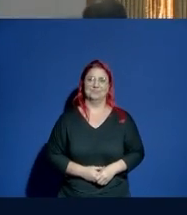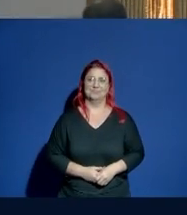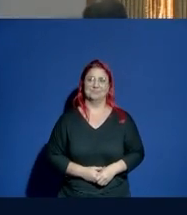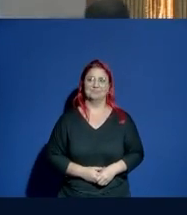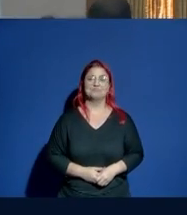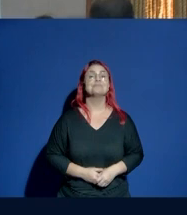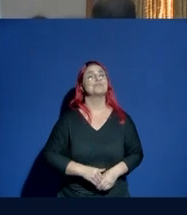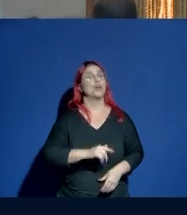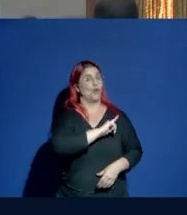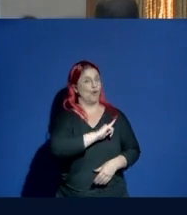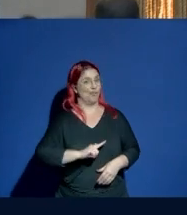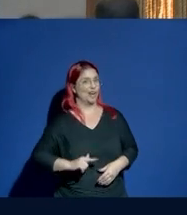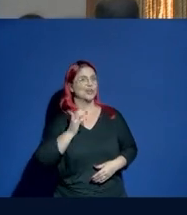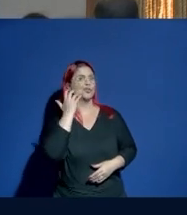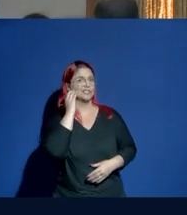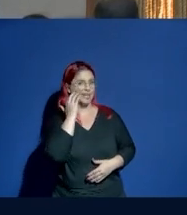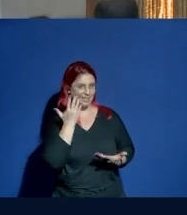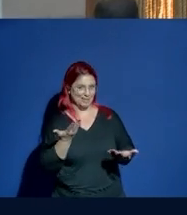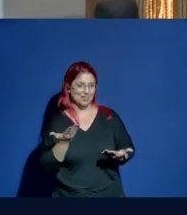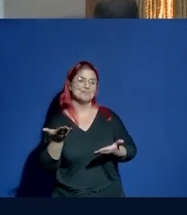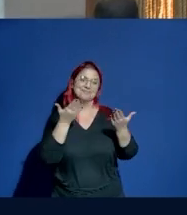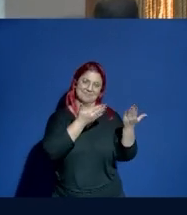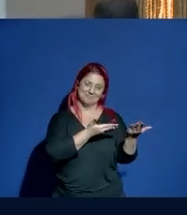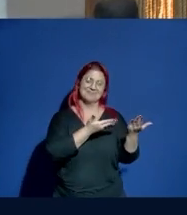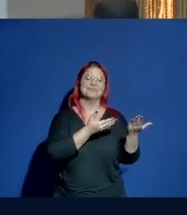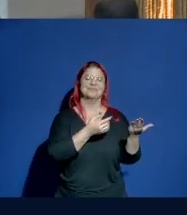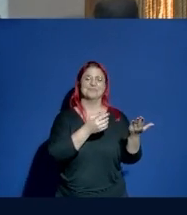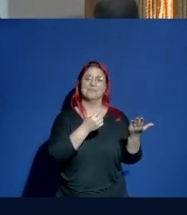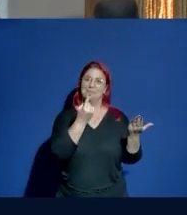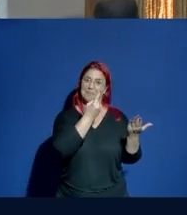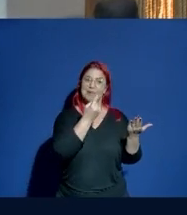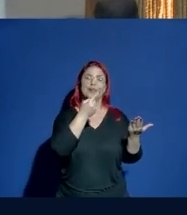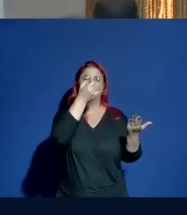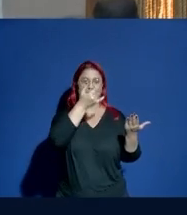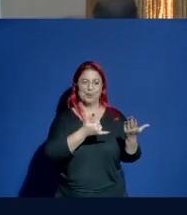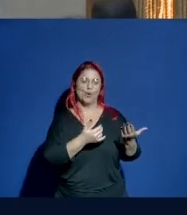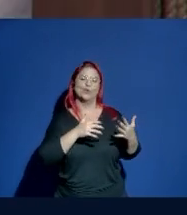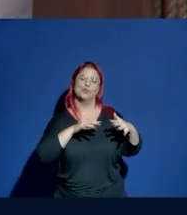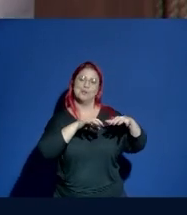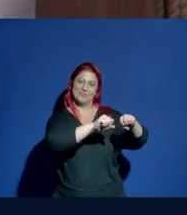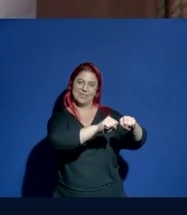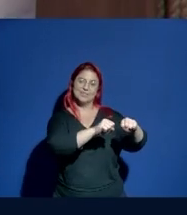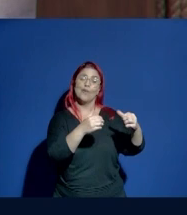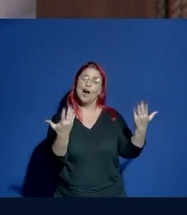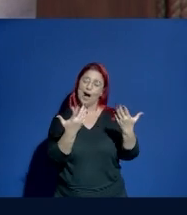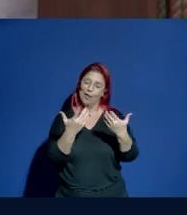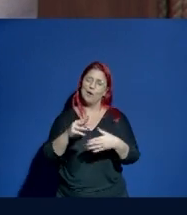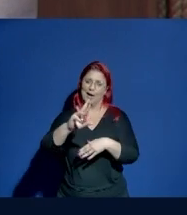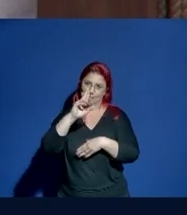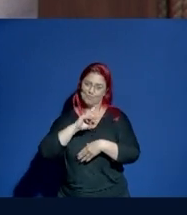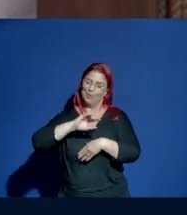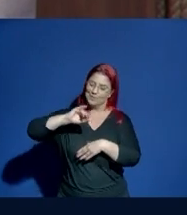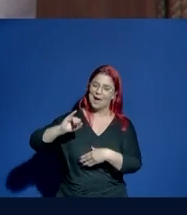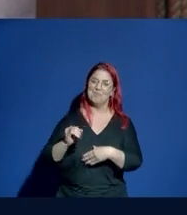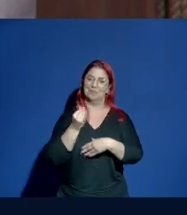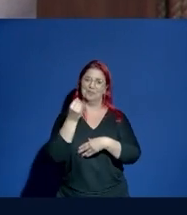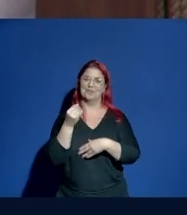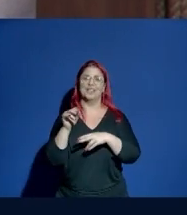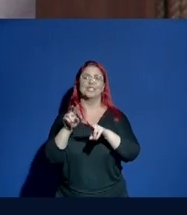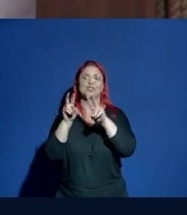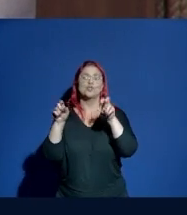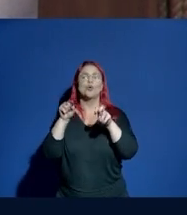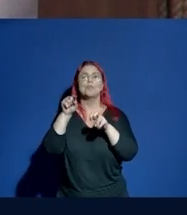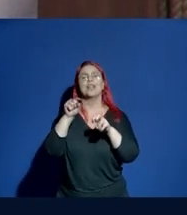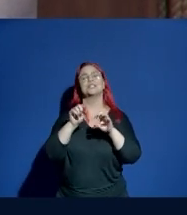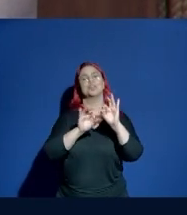Governador Tarcísio já que o governador Caiado falou de invasão eu queria que na sua resposta também o senhor já falasse sobre esse programa